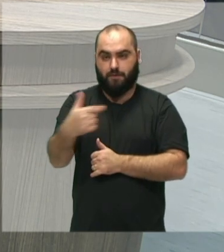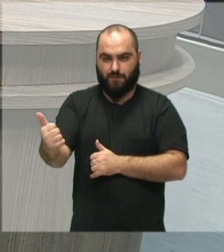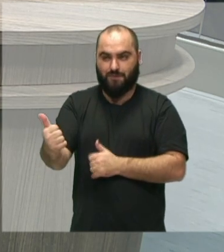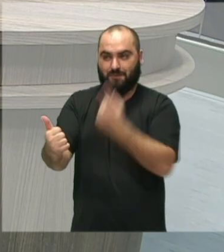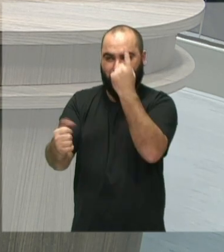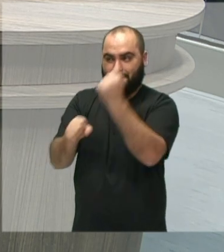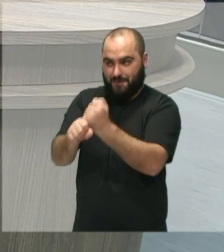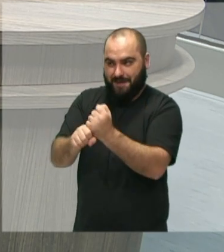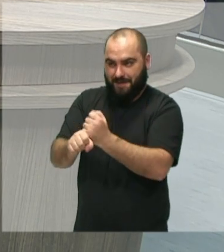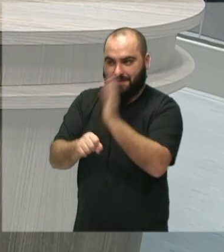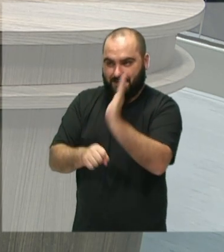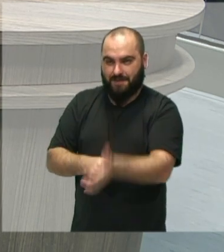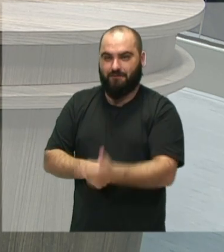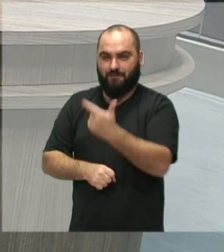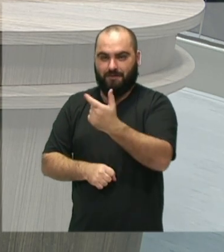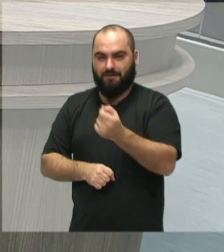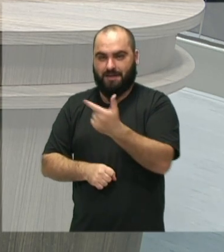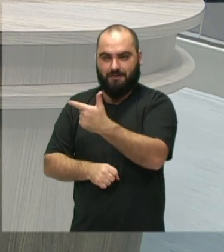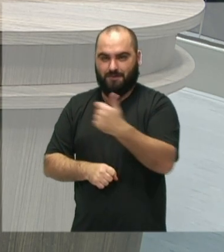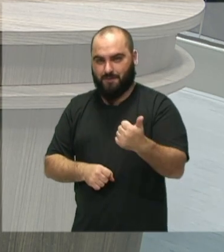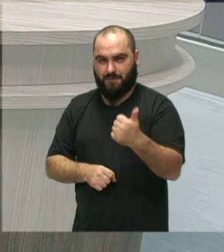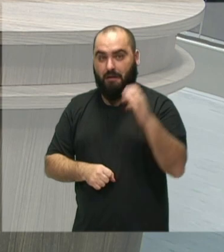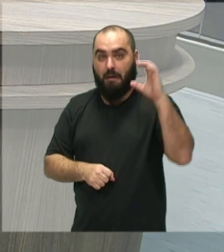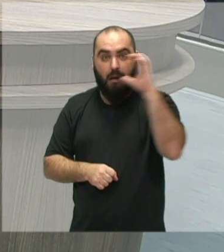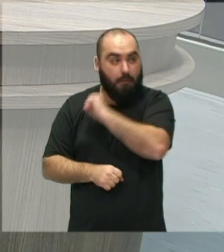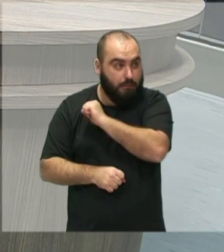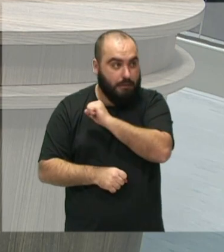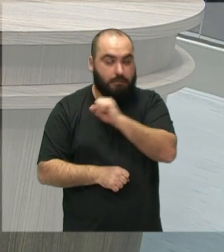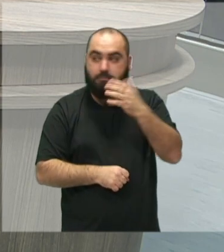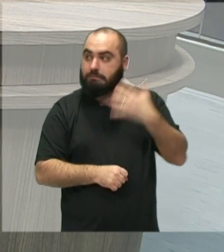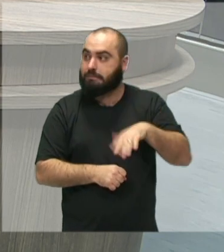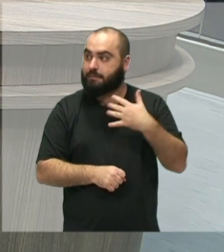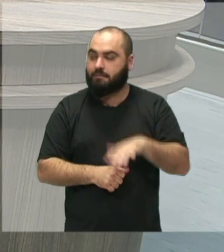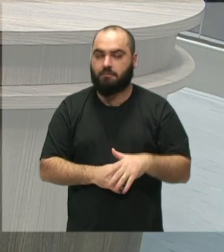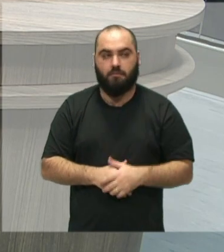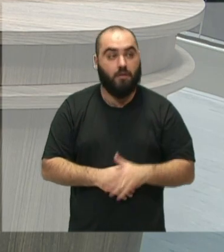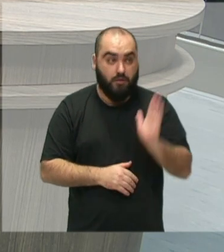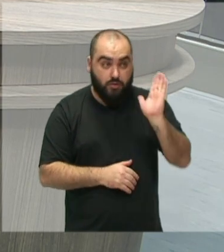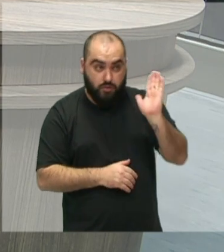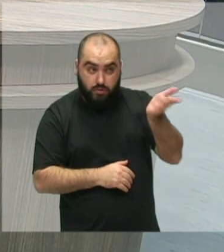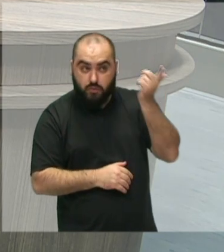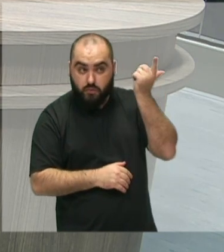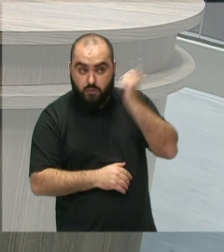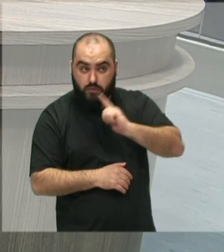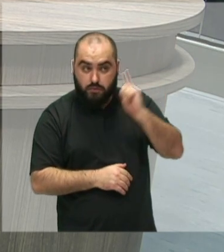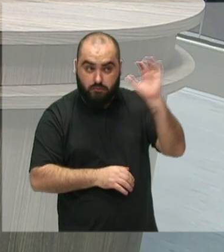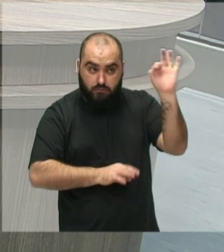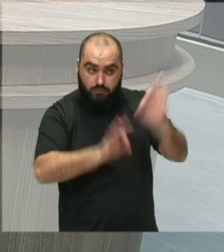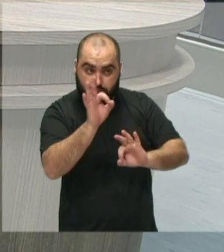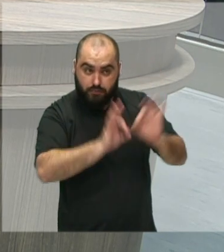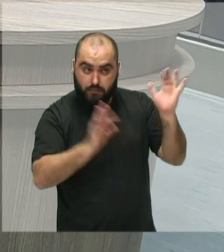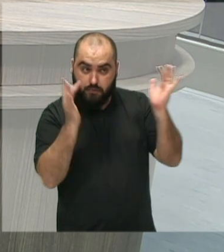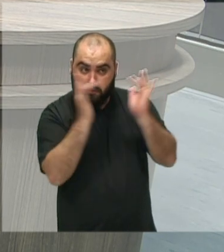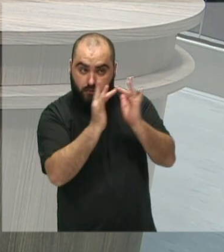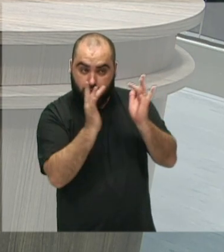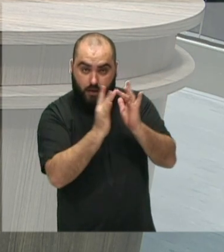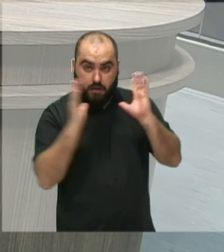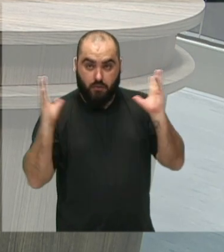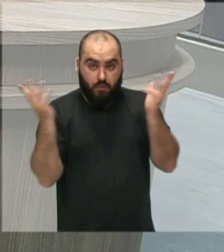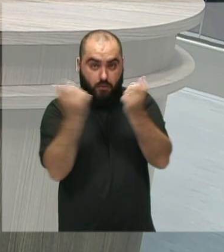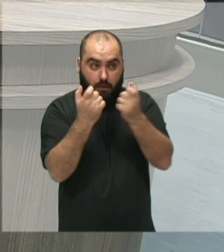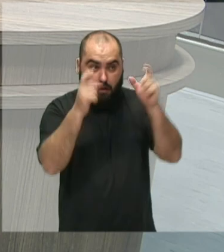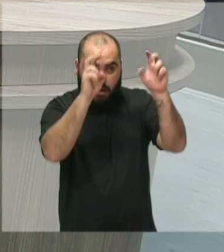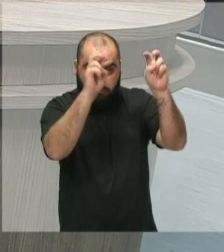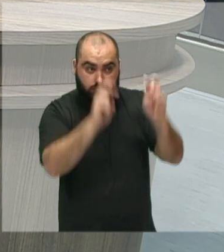já. Que o tempo passou tão rápido que parece que foi mais... E já deu, assim, para se ambientar bem, assim, todas as